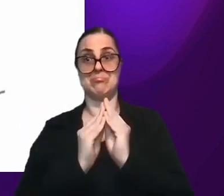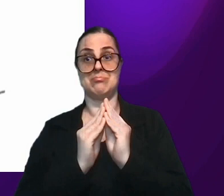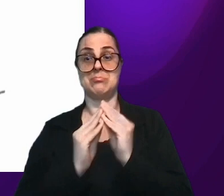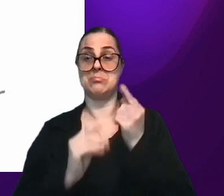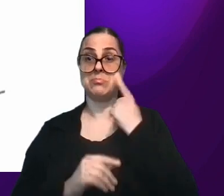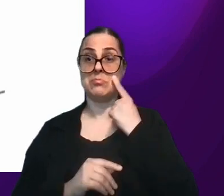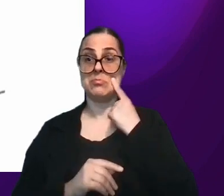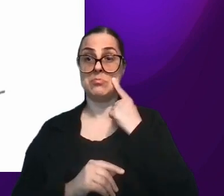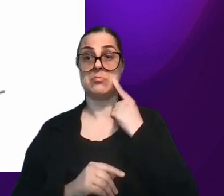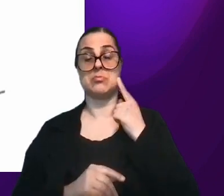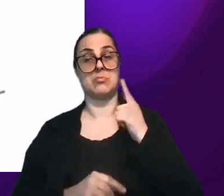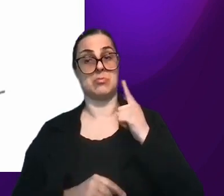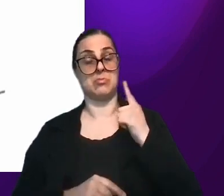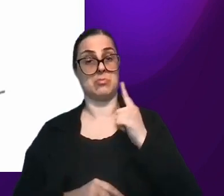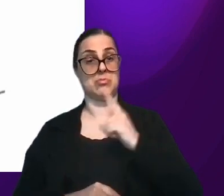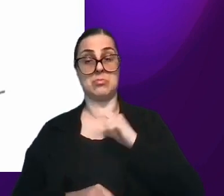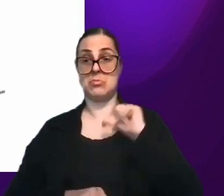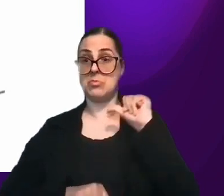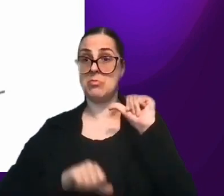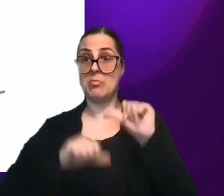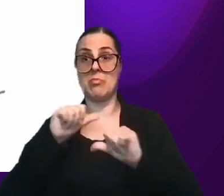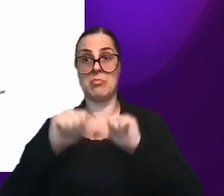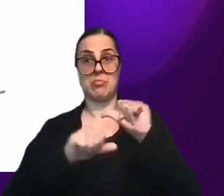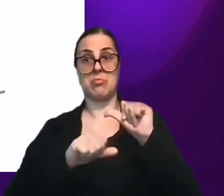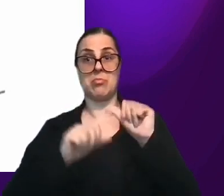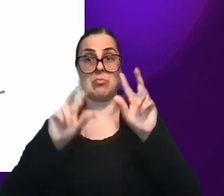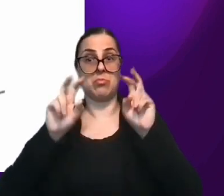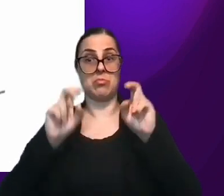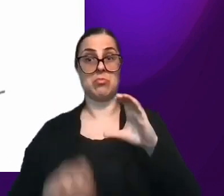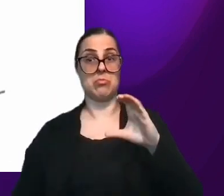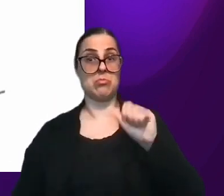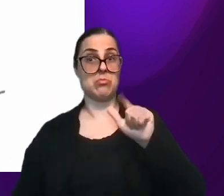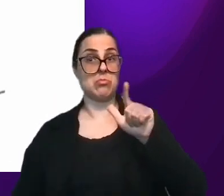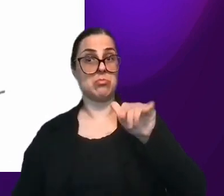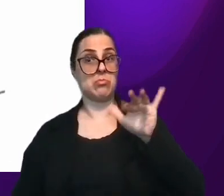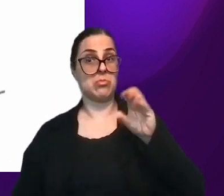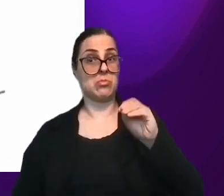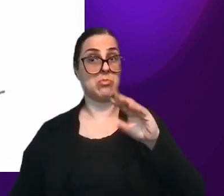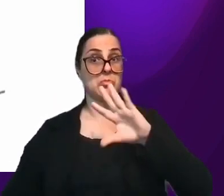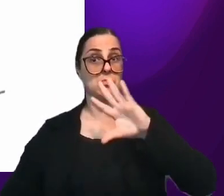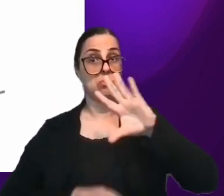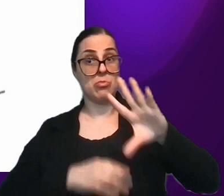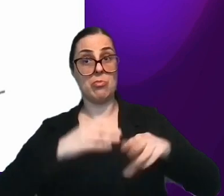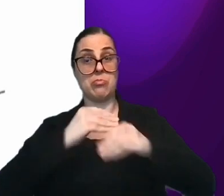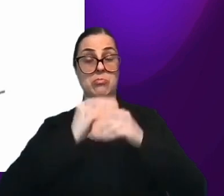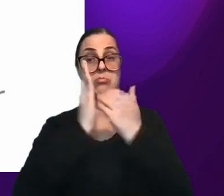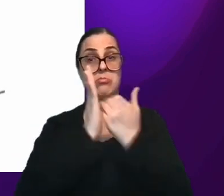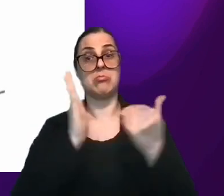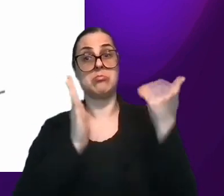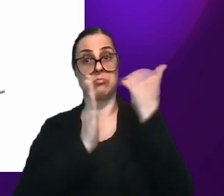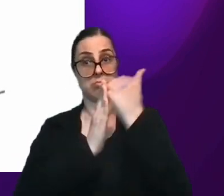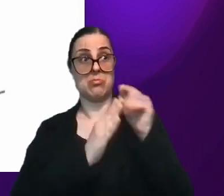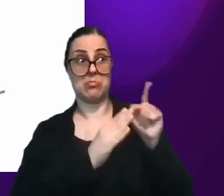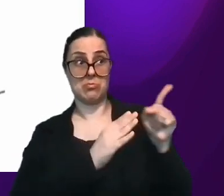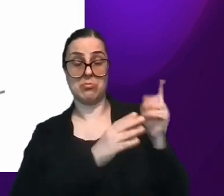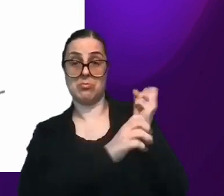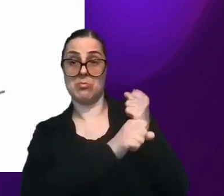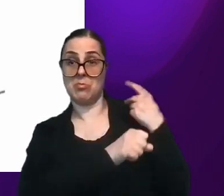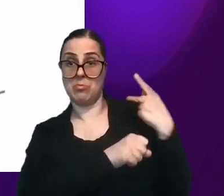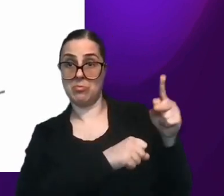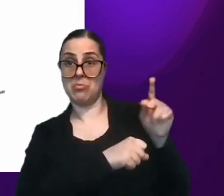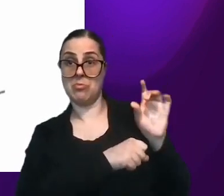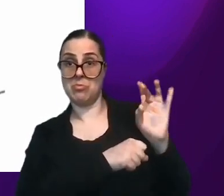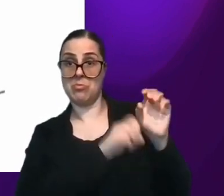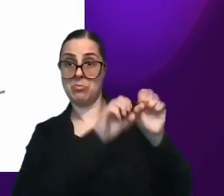relação à tua reposição de cálcio a mais, além do sistema. Quando você tem acúmulo